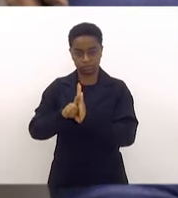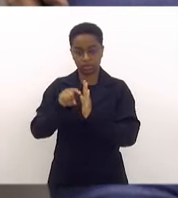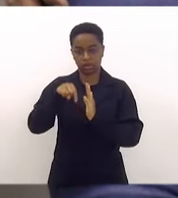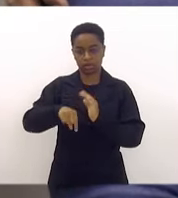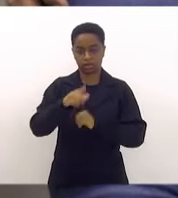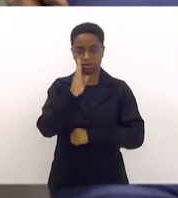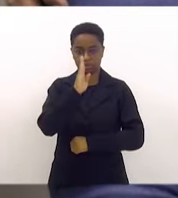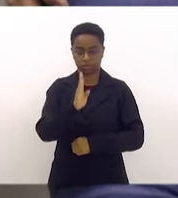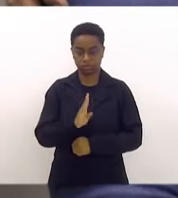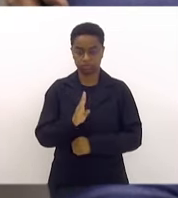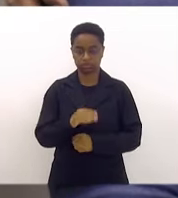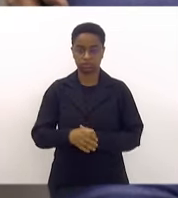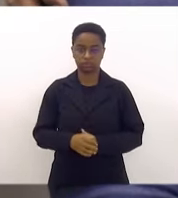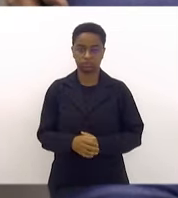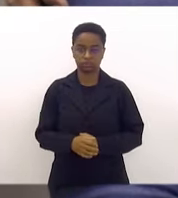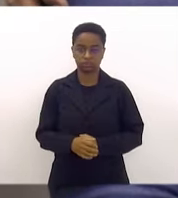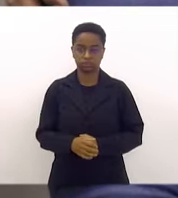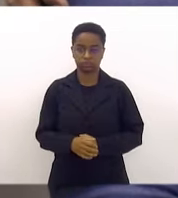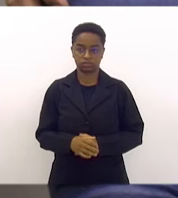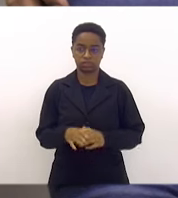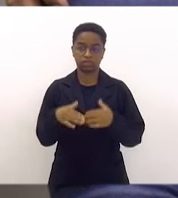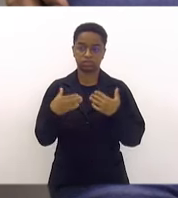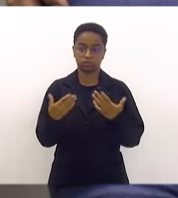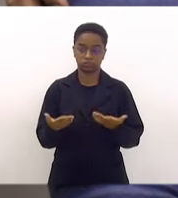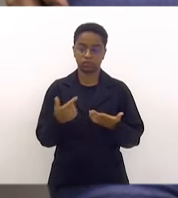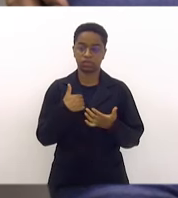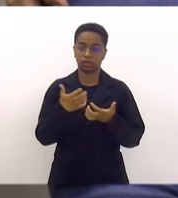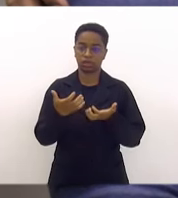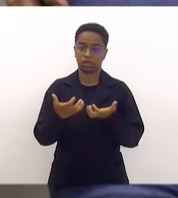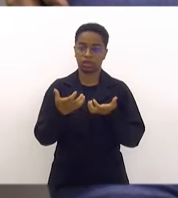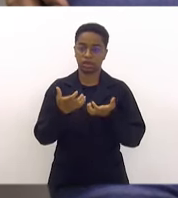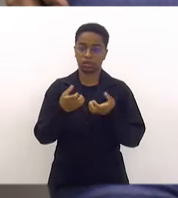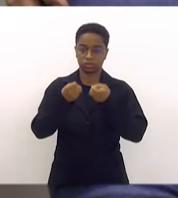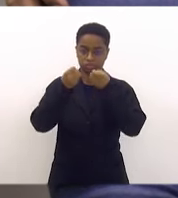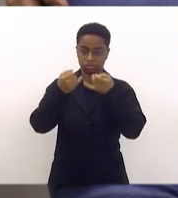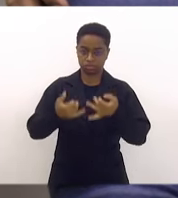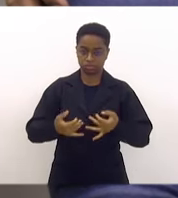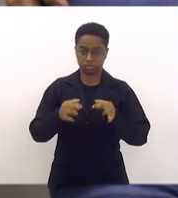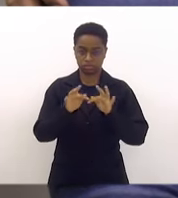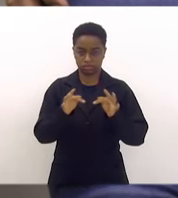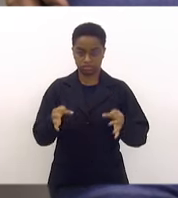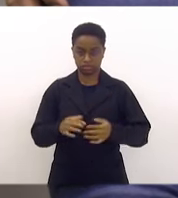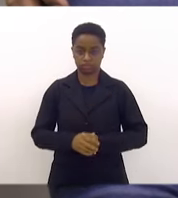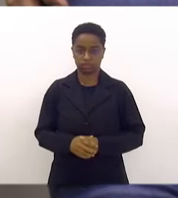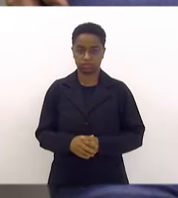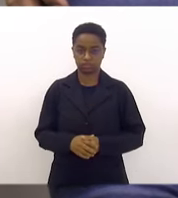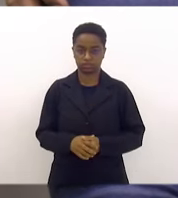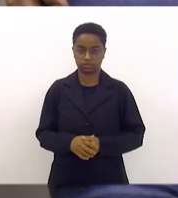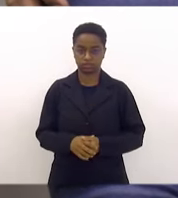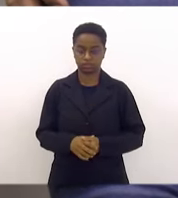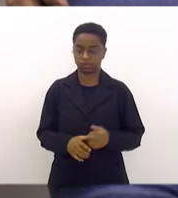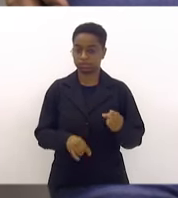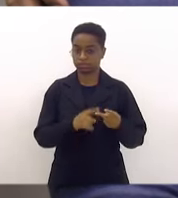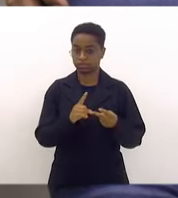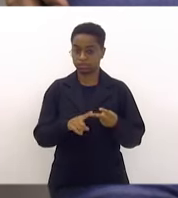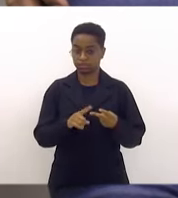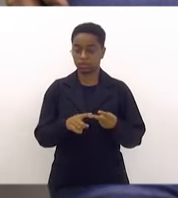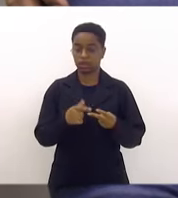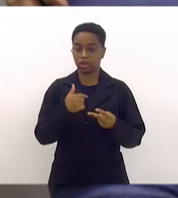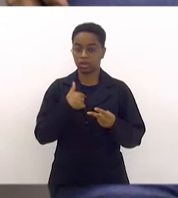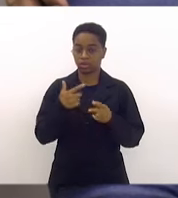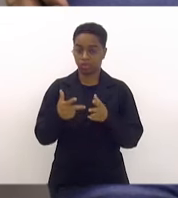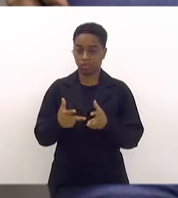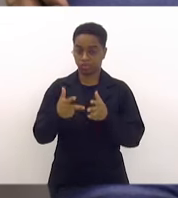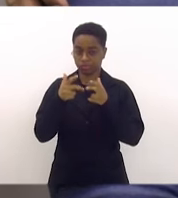nosso país então quero aqui fazer essa essa breve colocação segundo eu entendo o reconhecimento